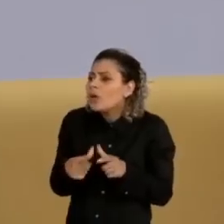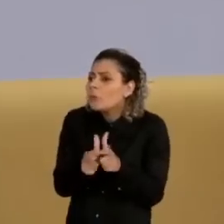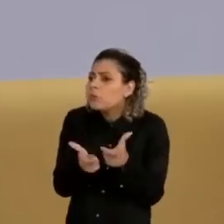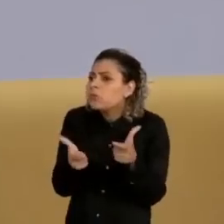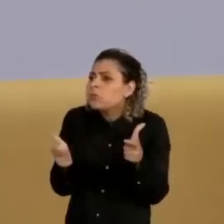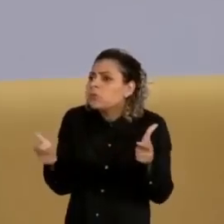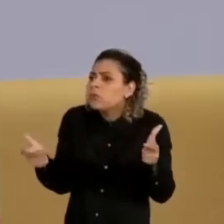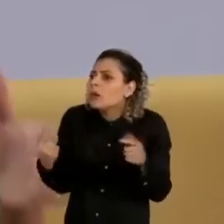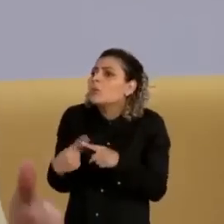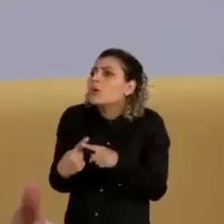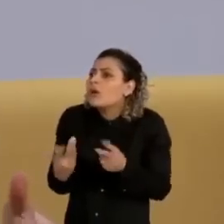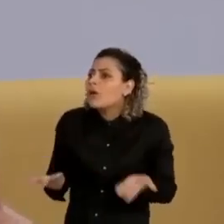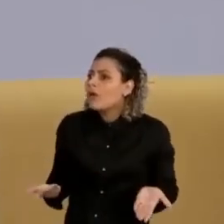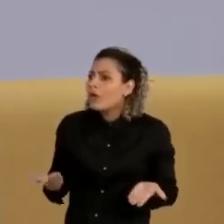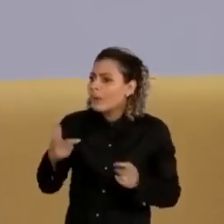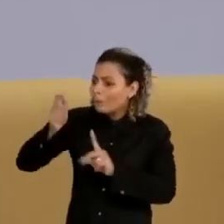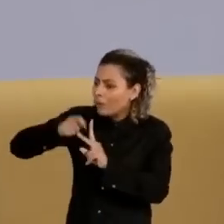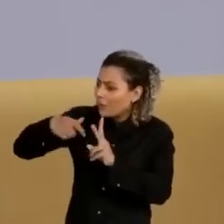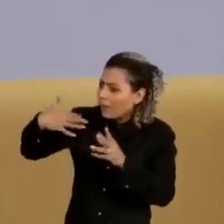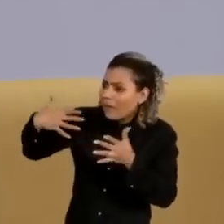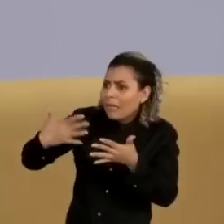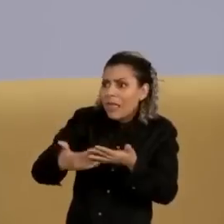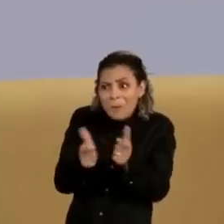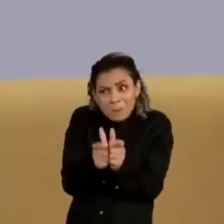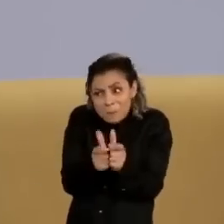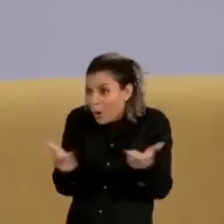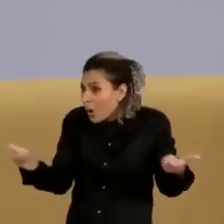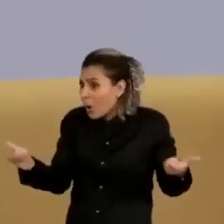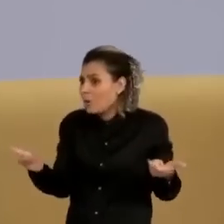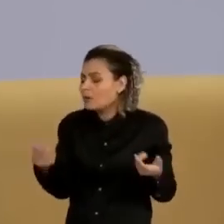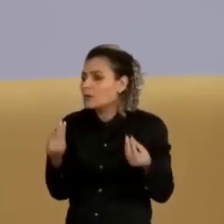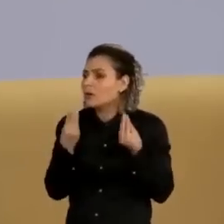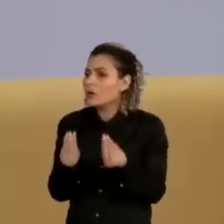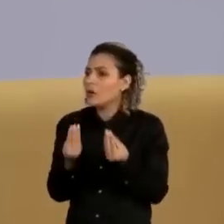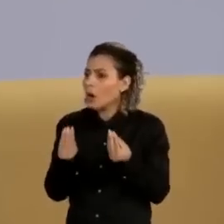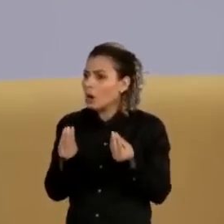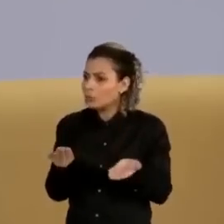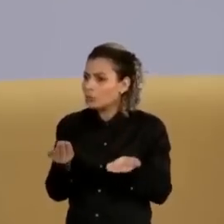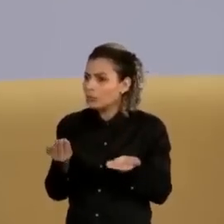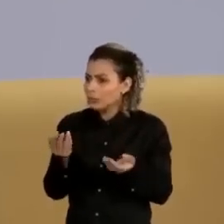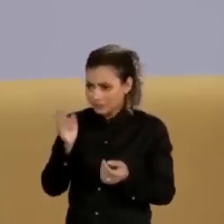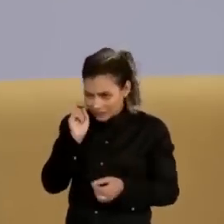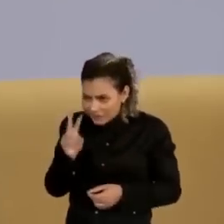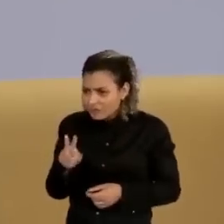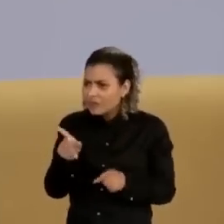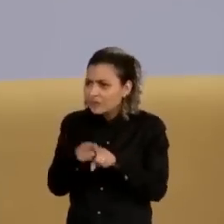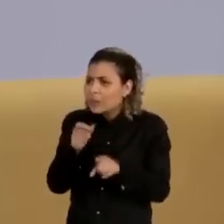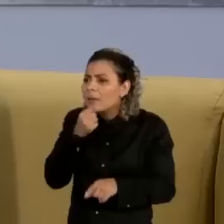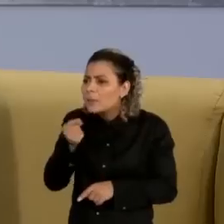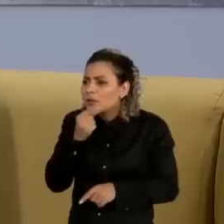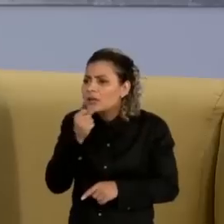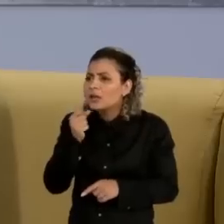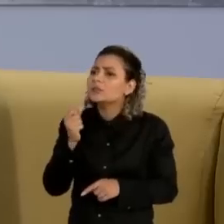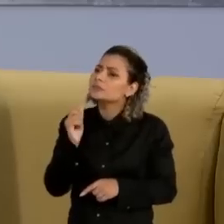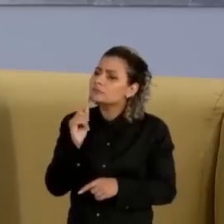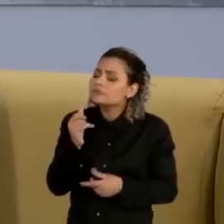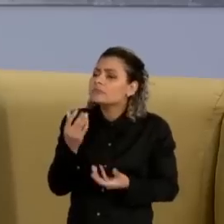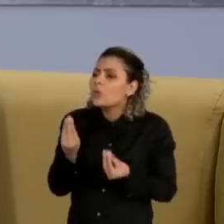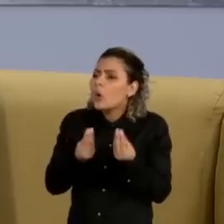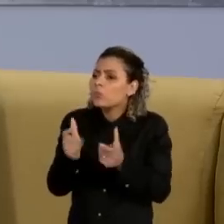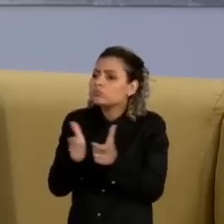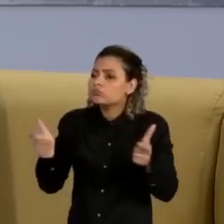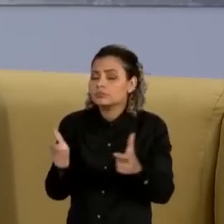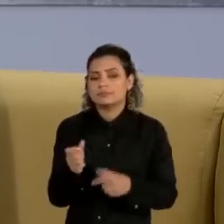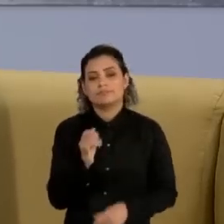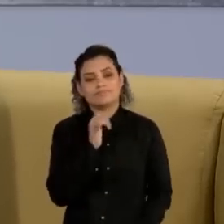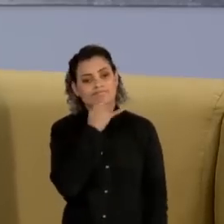para o aumento desses últimos meses? Esse movimento é cíclico, como a gente ouviu na reportagem? Lamentavelmente, sim. Quer